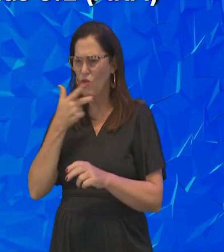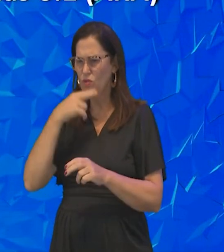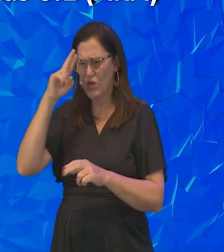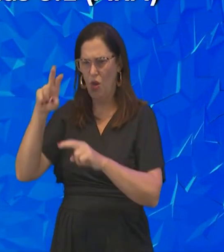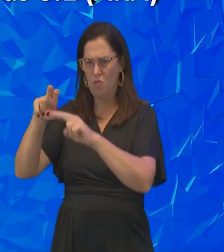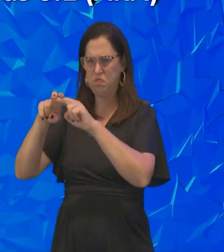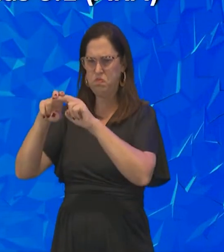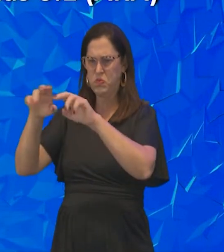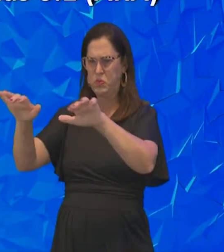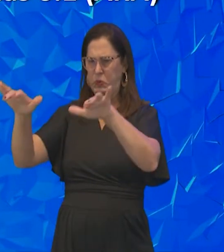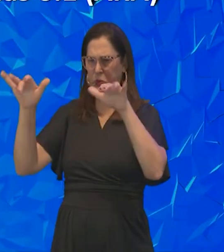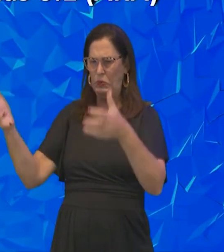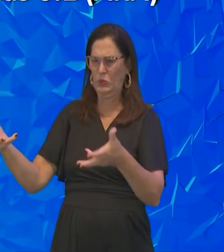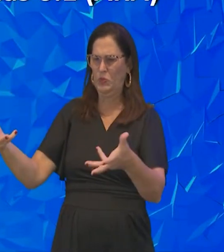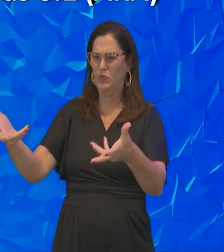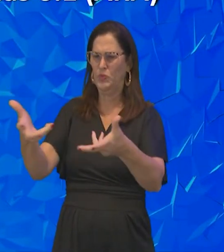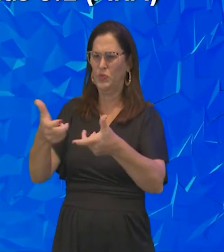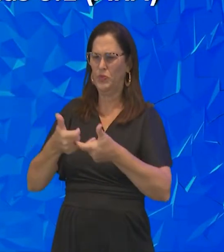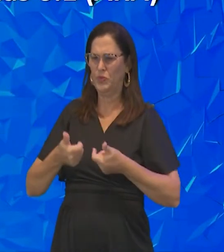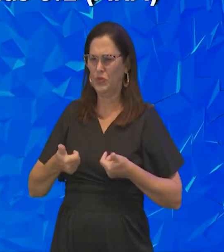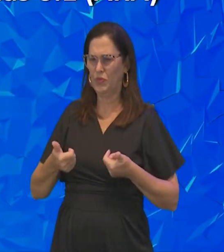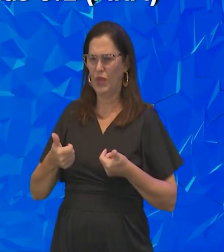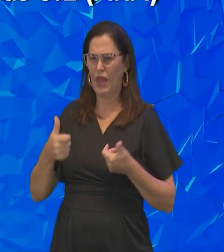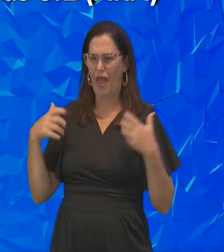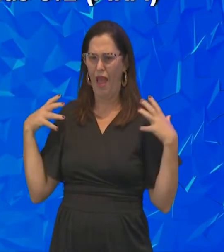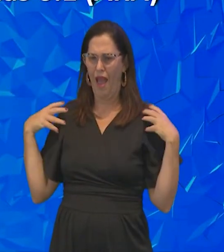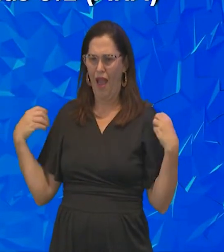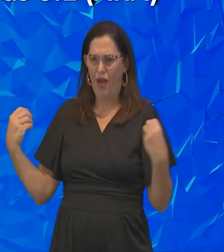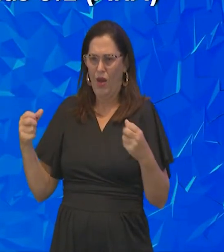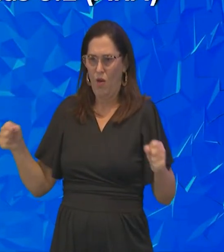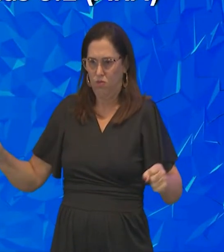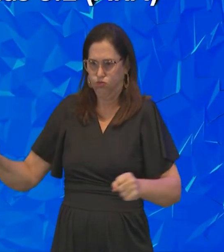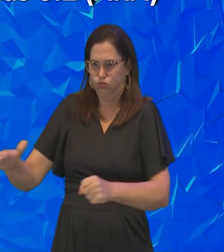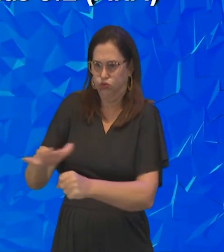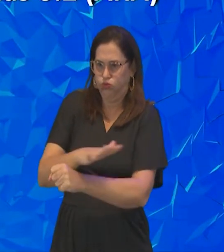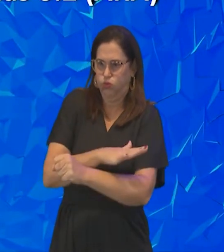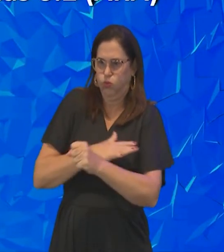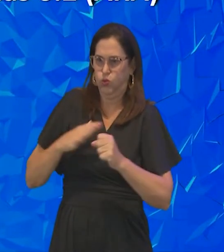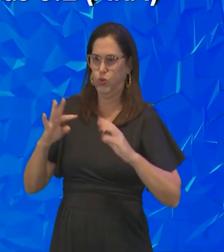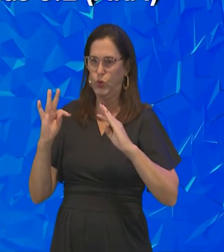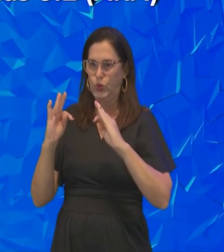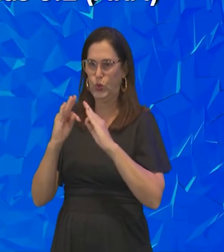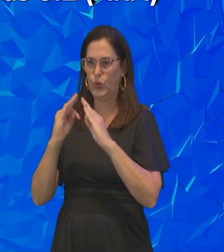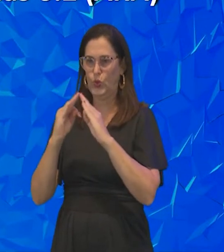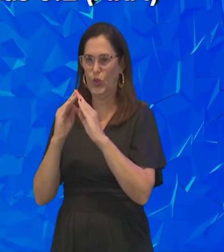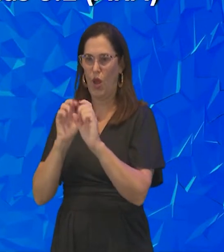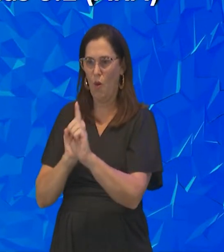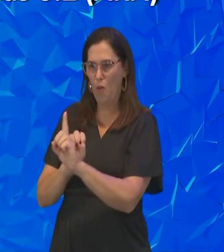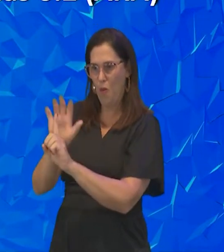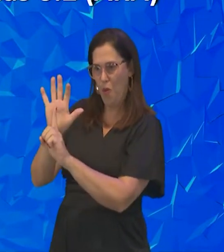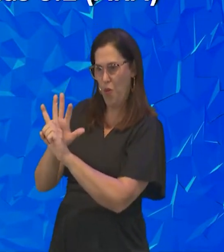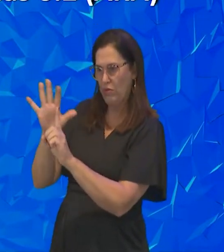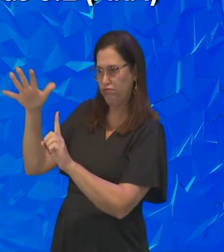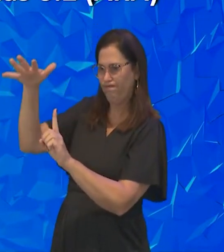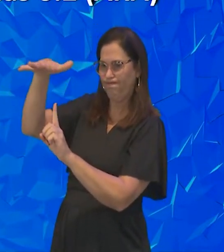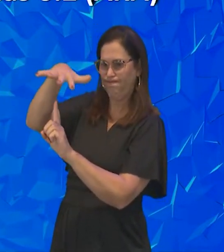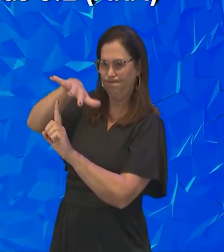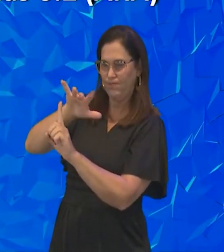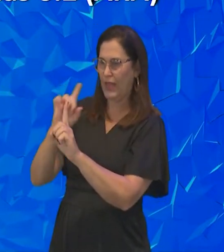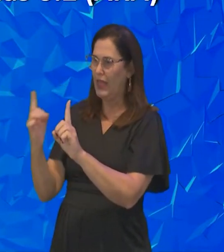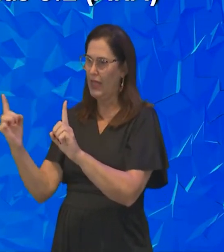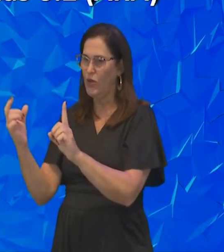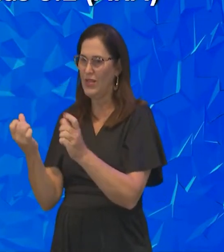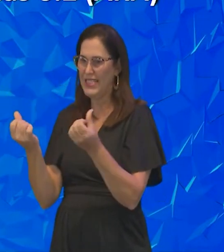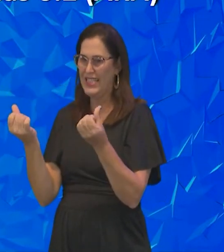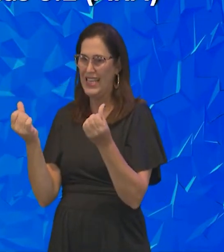sublime trono, e as abas de suas vestes enchiam o templo. Serafins estavam por cima dele, cada um tinha